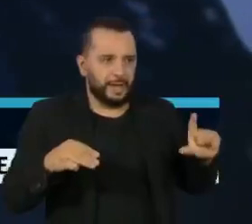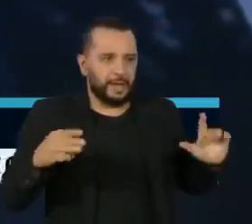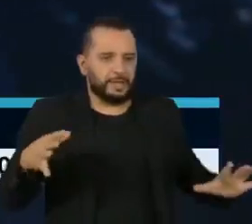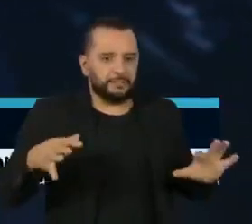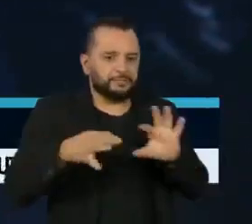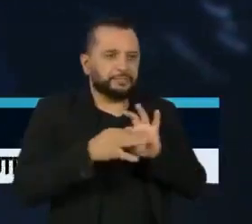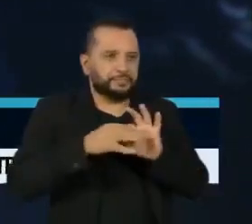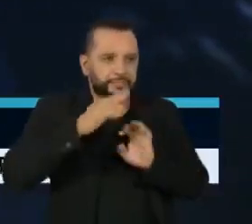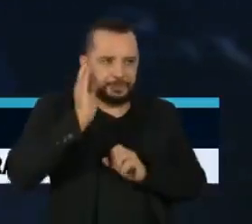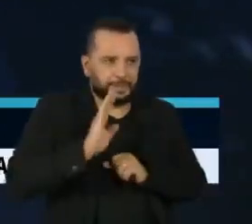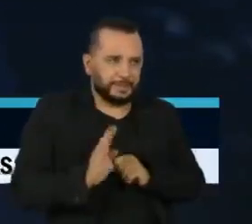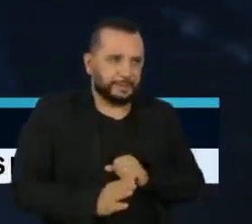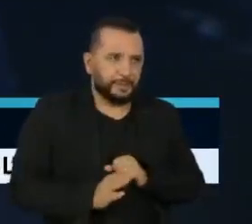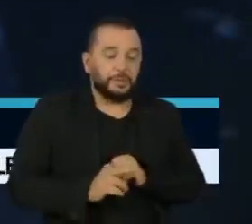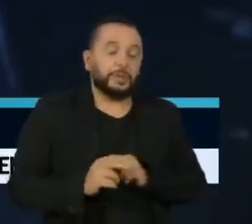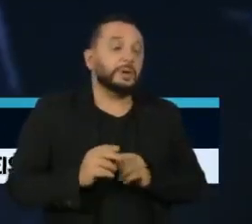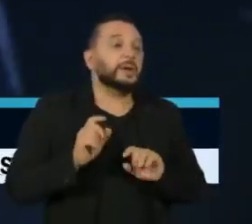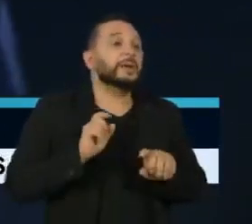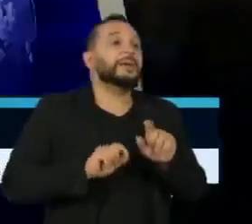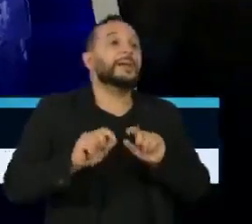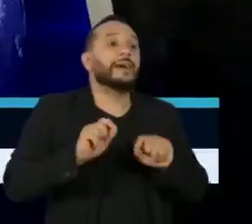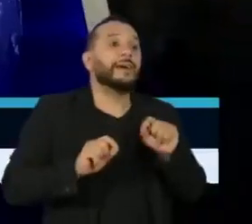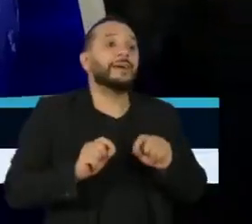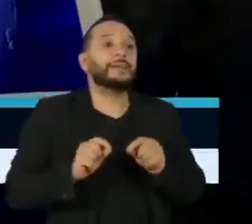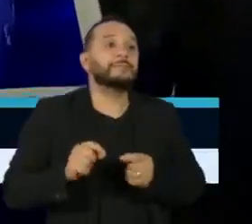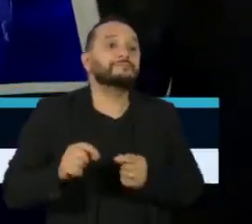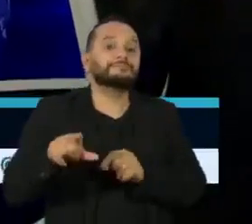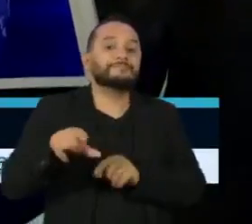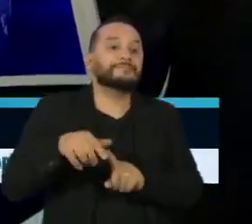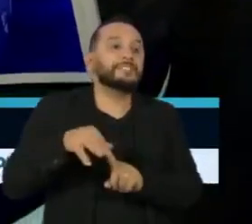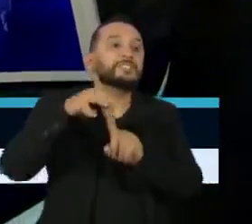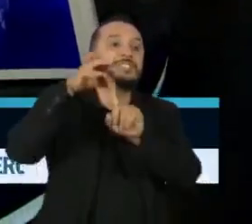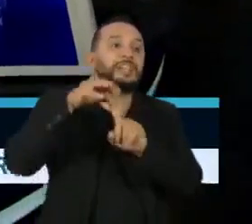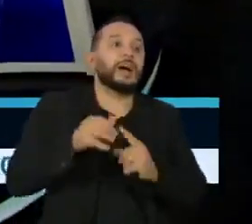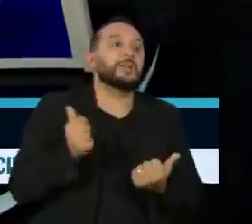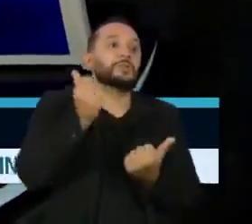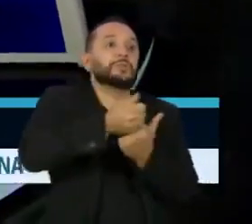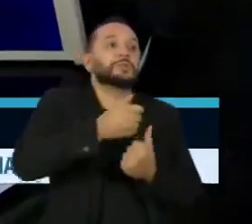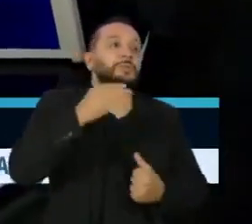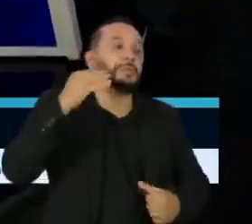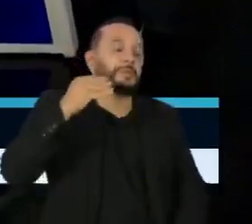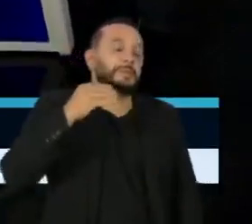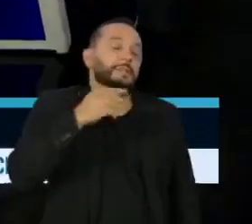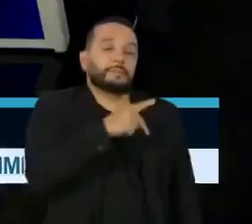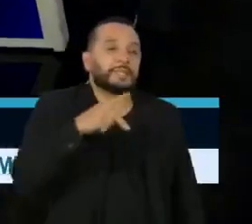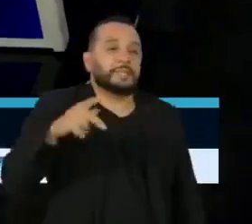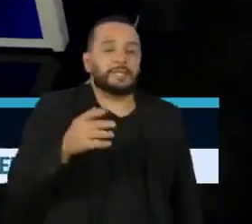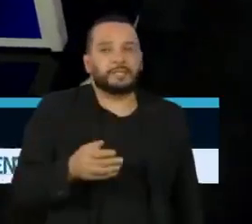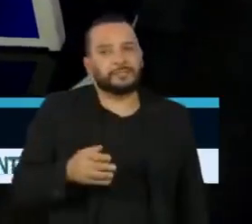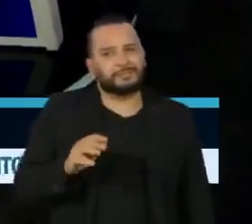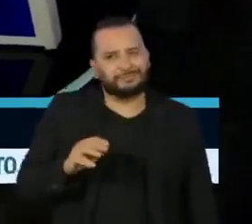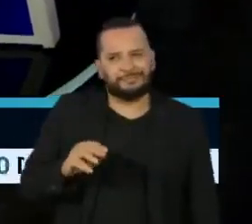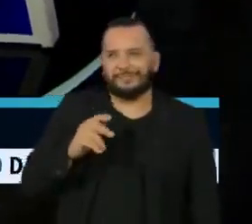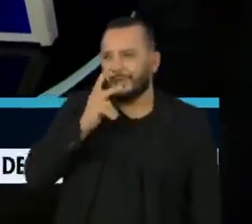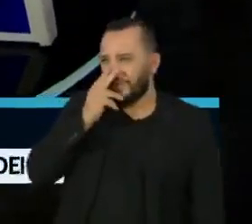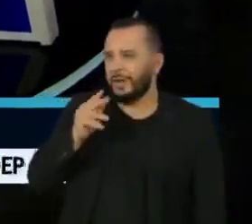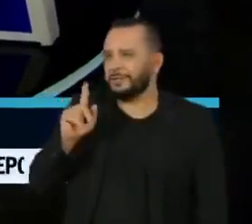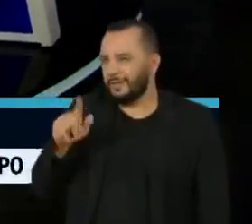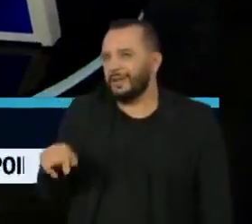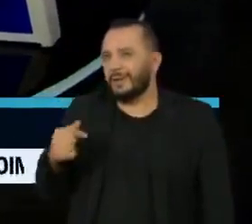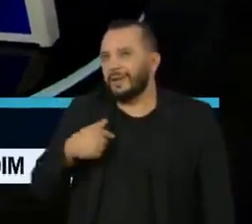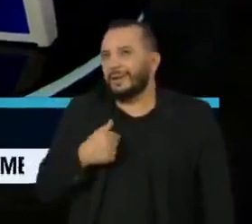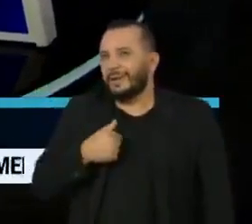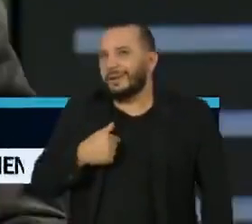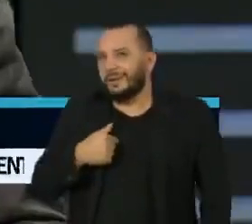aí no jogo da sucessão presidencial? Então, esse acho que é outro ponto importante. Talvez, na minha visão, até o momento, isso é um jogo que tem a ver com